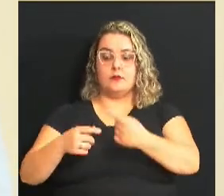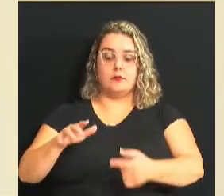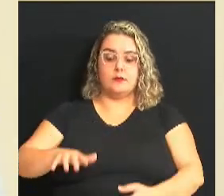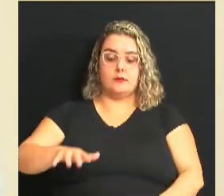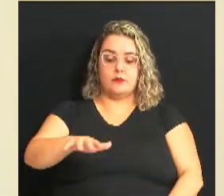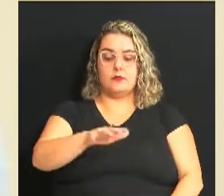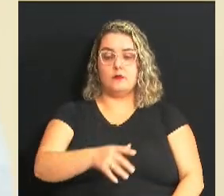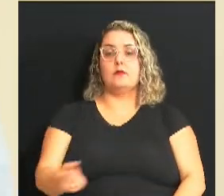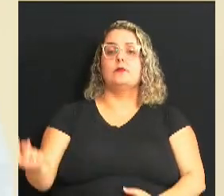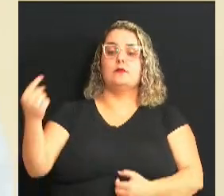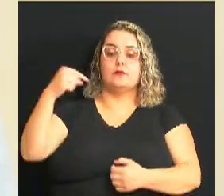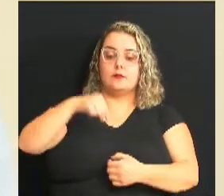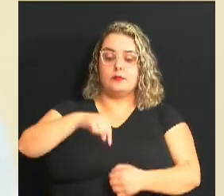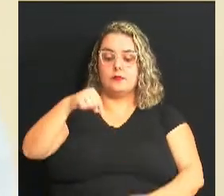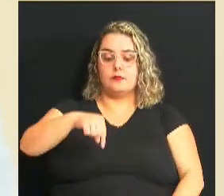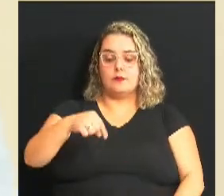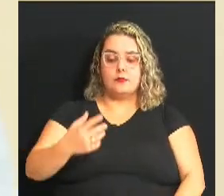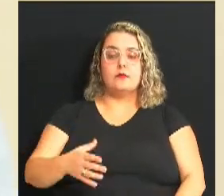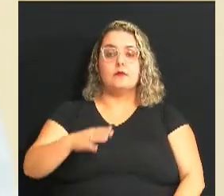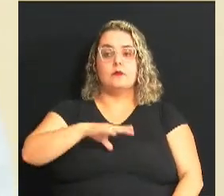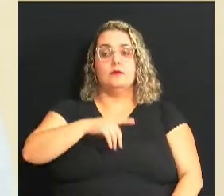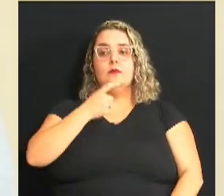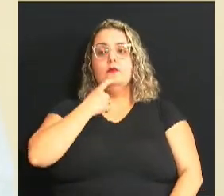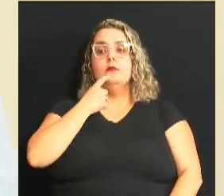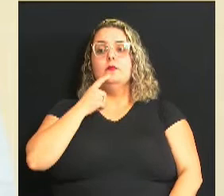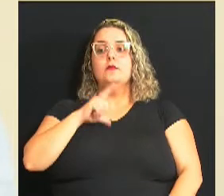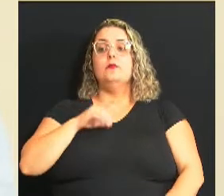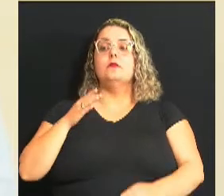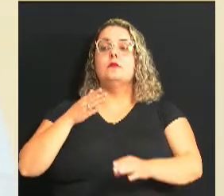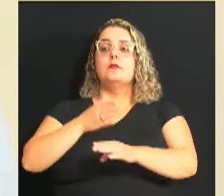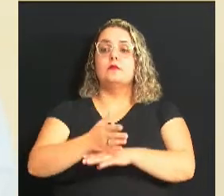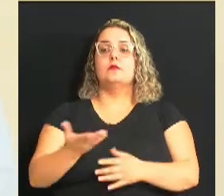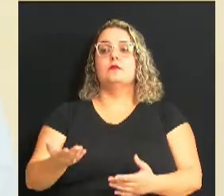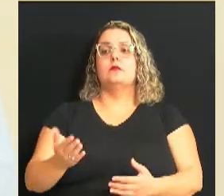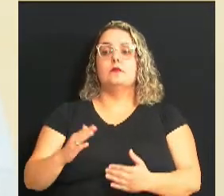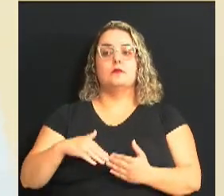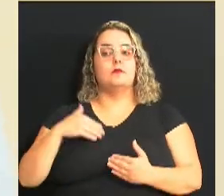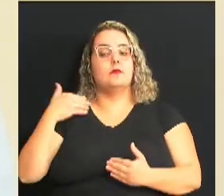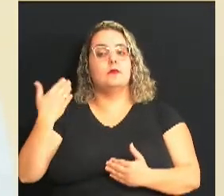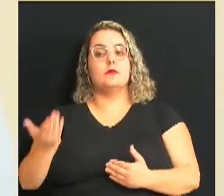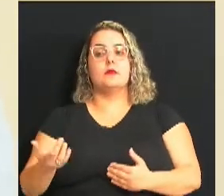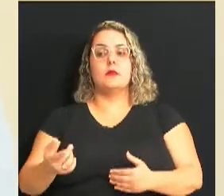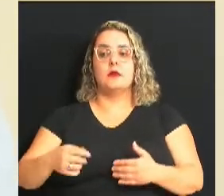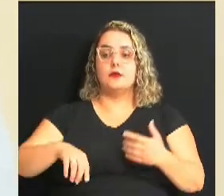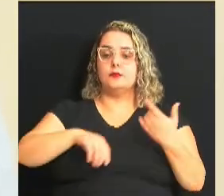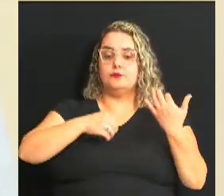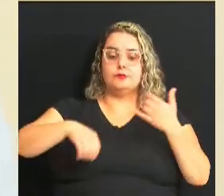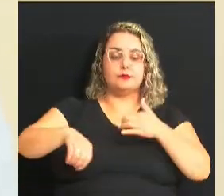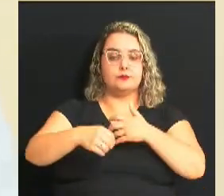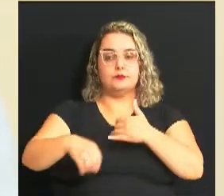é o lugar onde as pessoas têm acesso a essa produção de fora, que vem os musicais famosos, os teatros famosos,